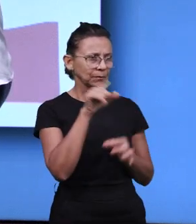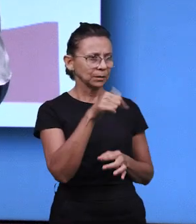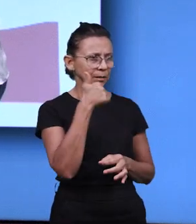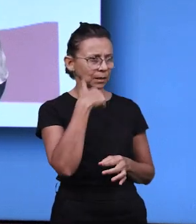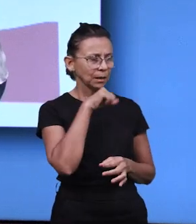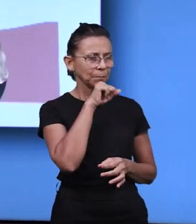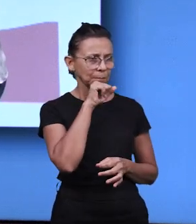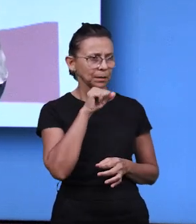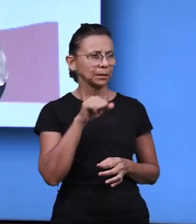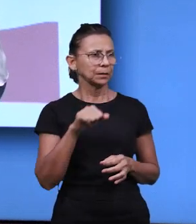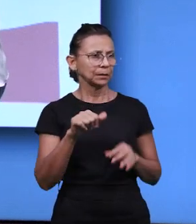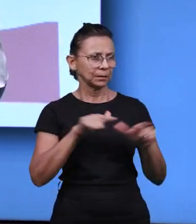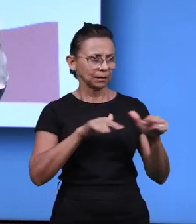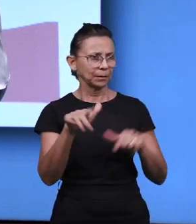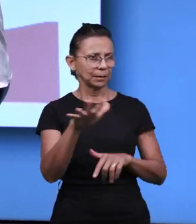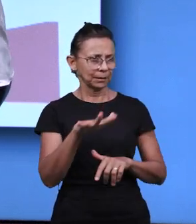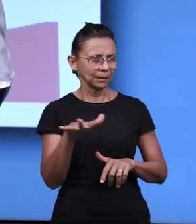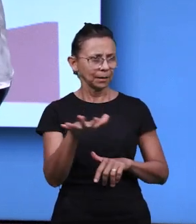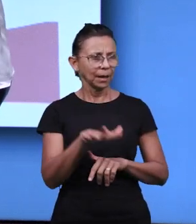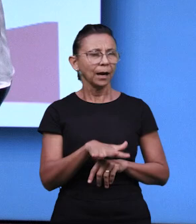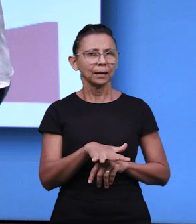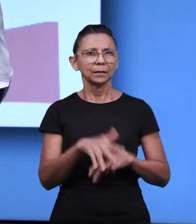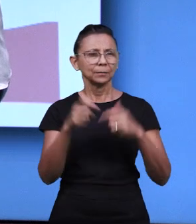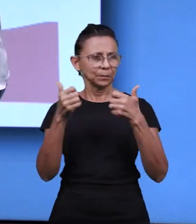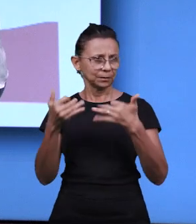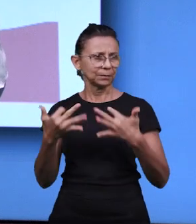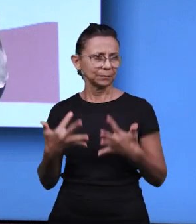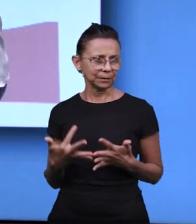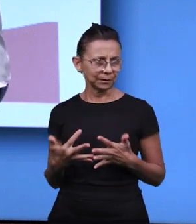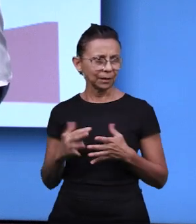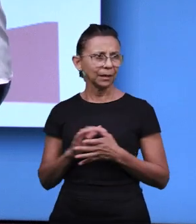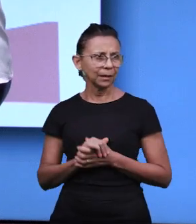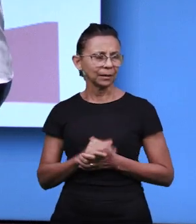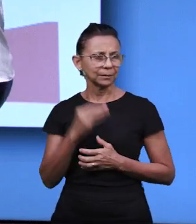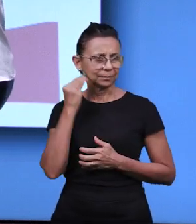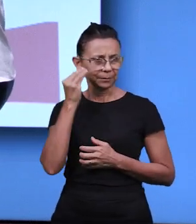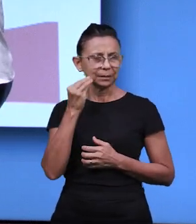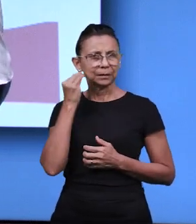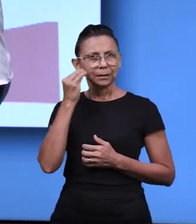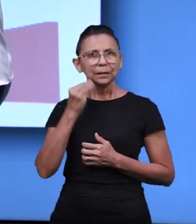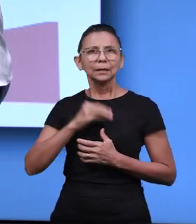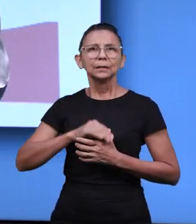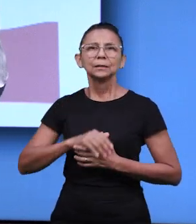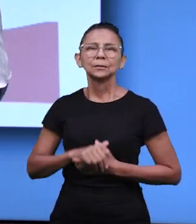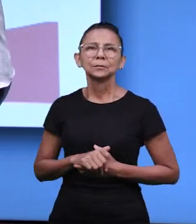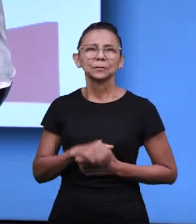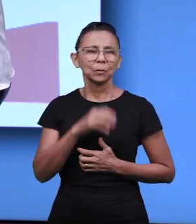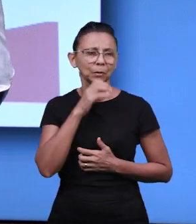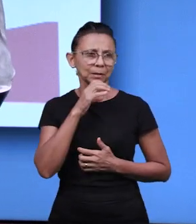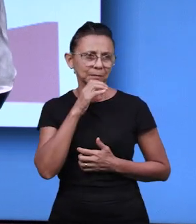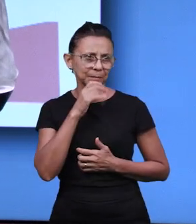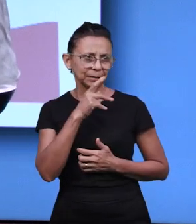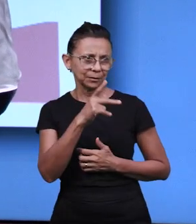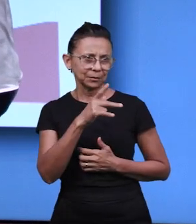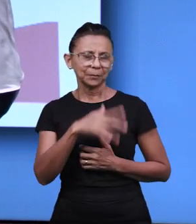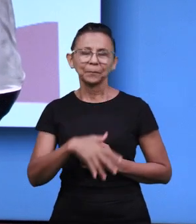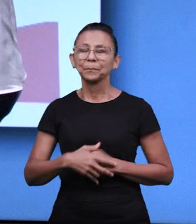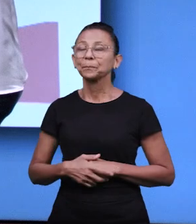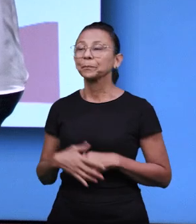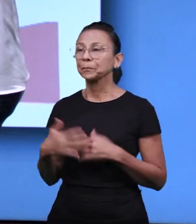um filho com deficiência? Então, conta um pouco para a gente sobre essa sua experiência e esse seu